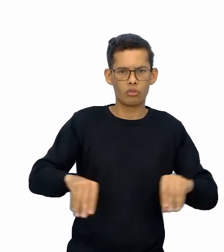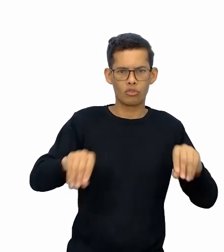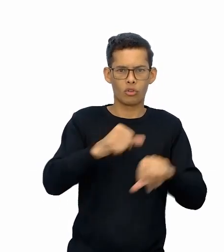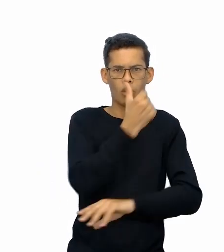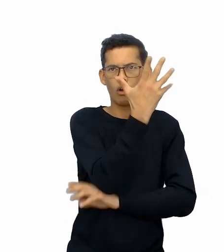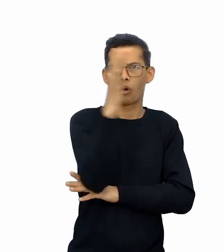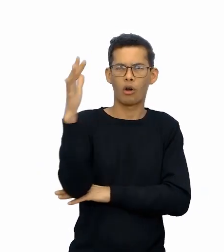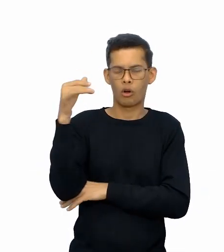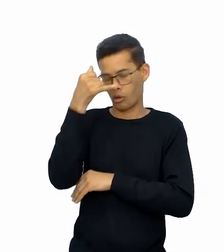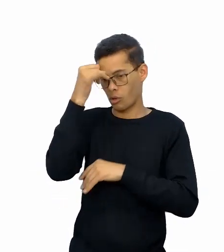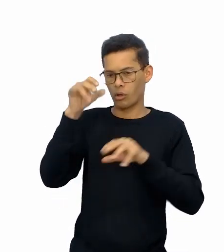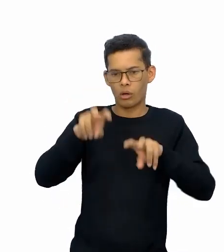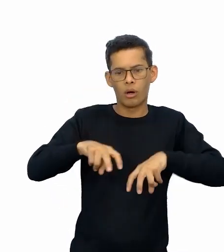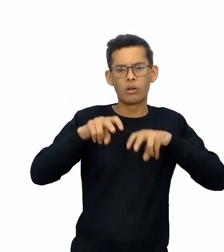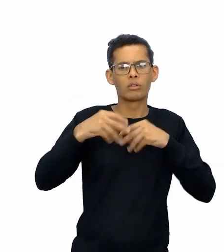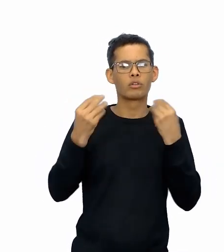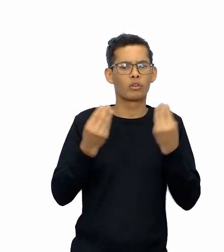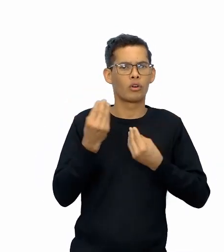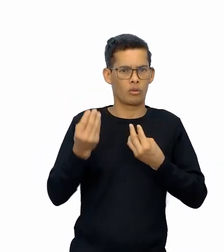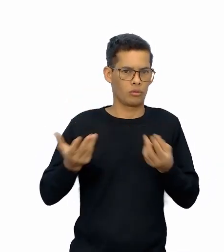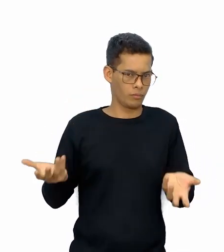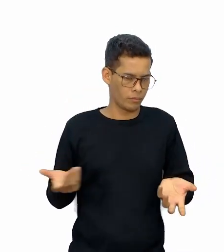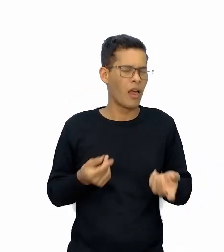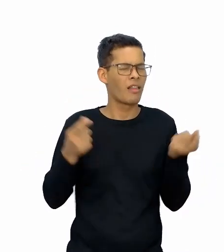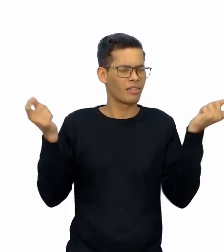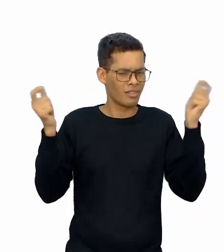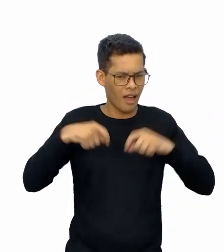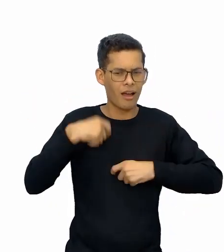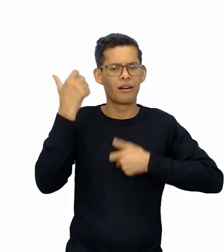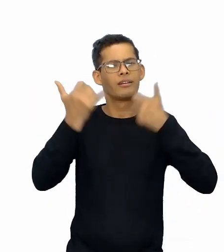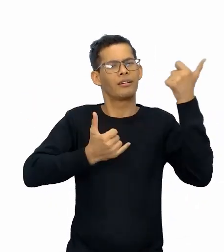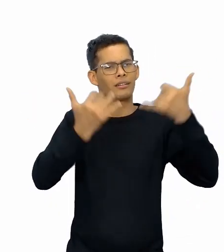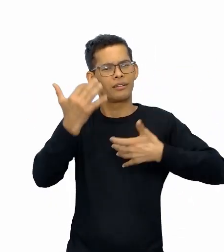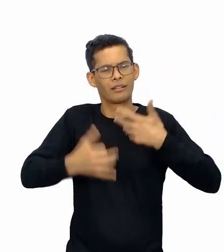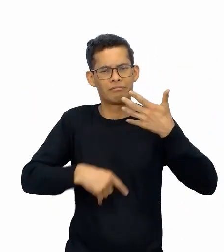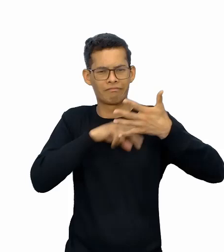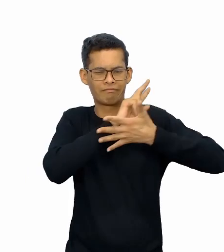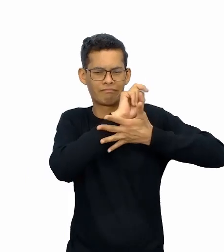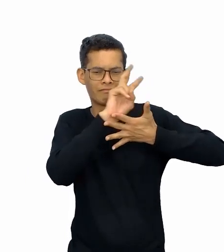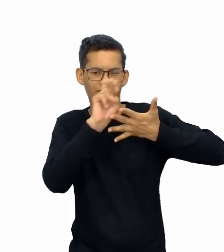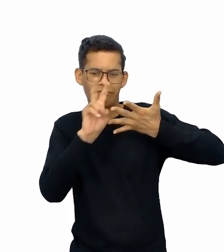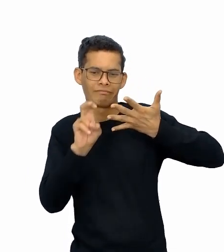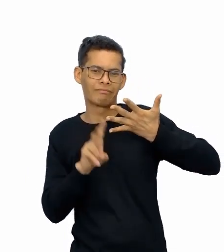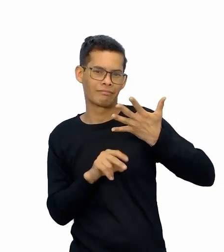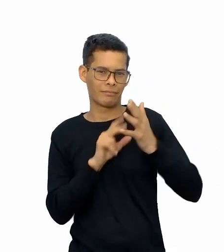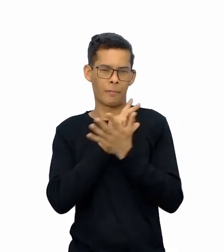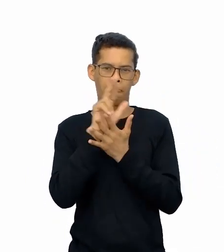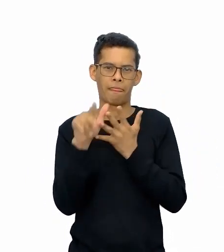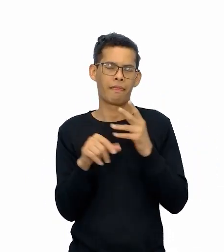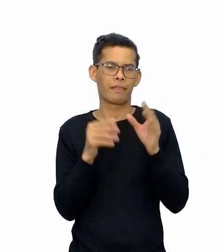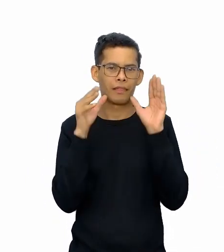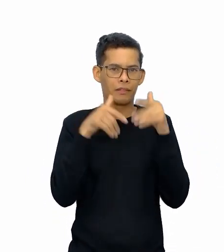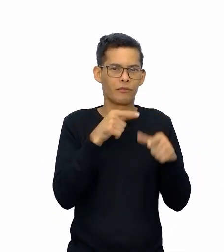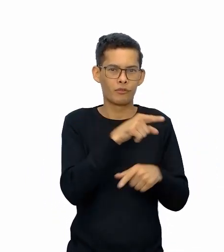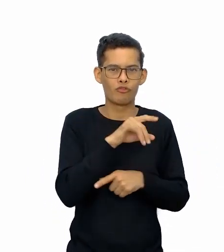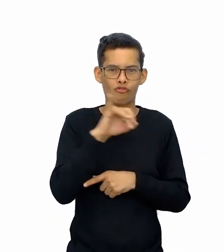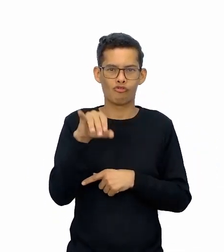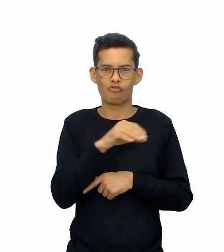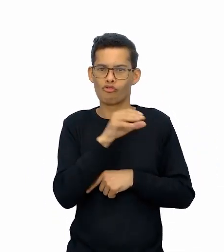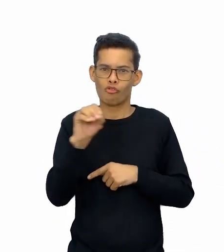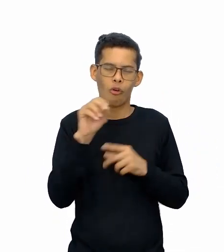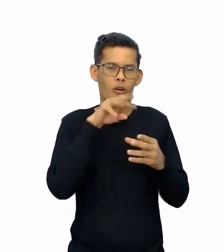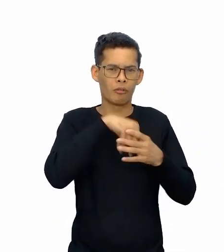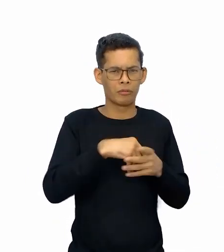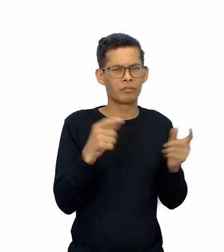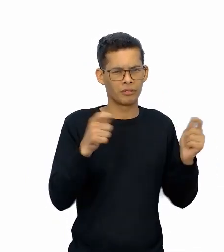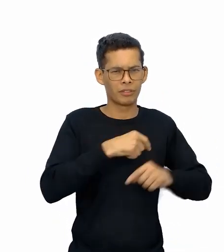E, bom, dá para falar sobre bastante coisa, né? Inclusive, falando ainda do experimento do João, dá para trazer alguma